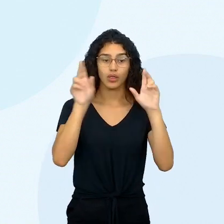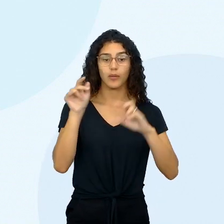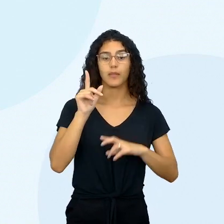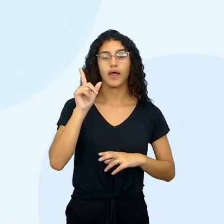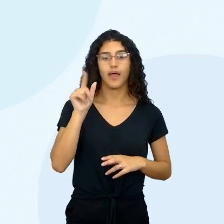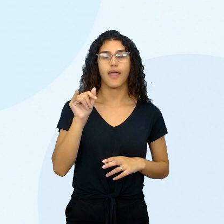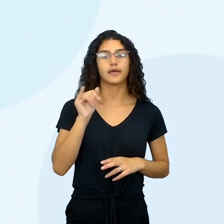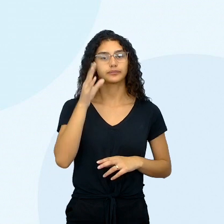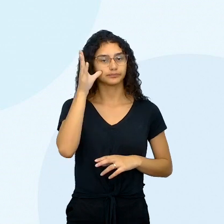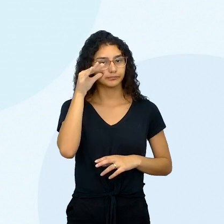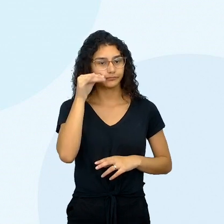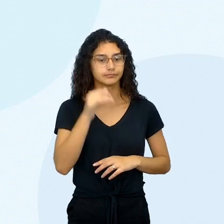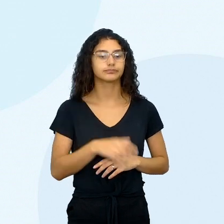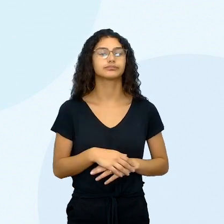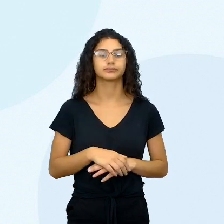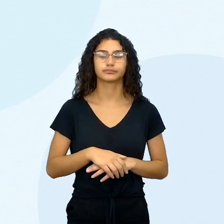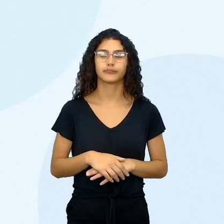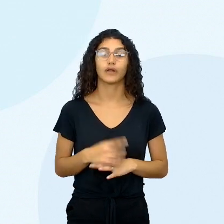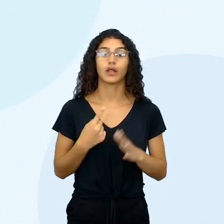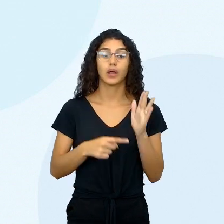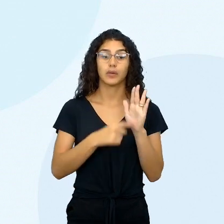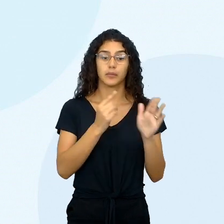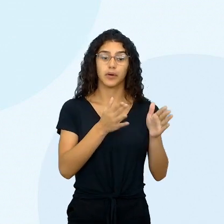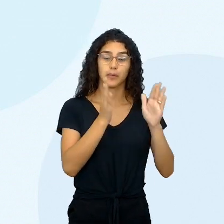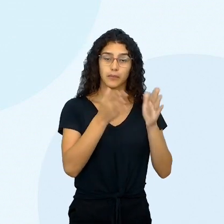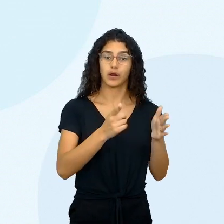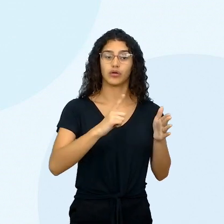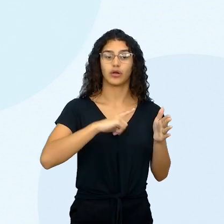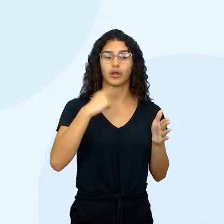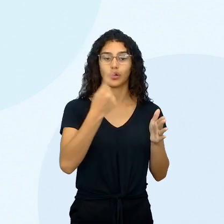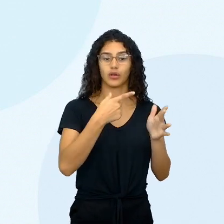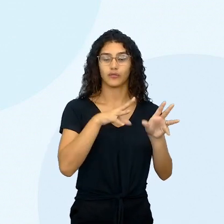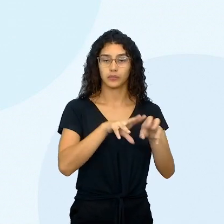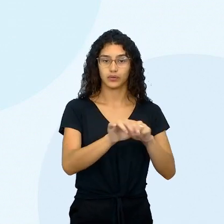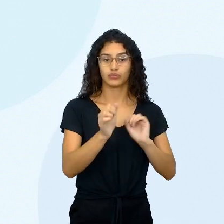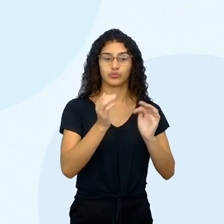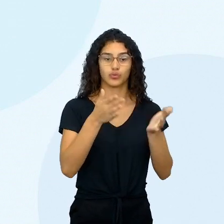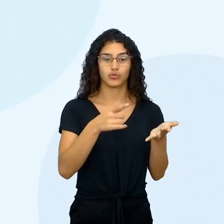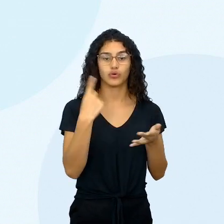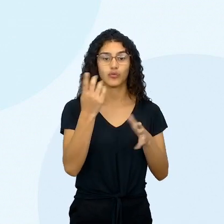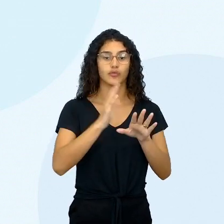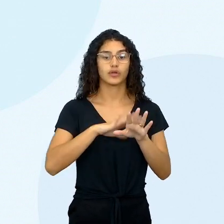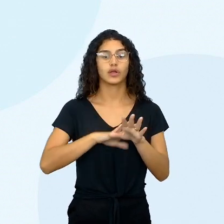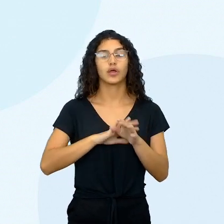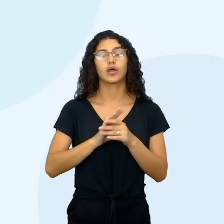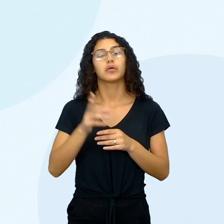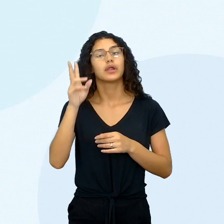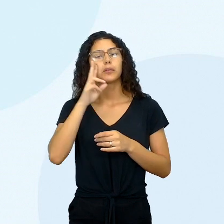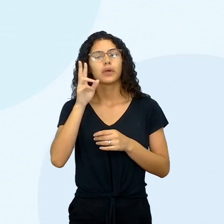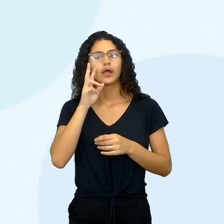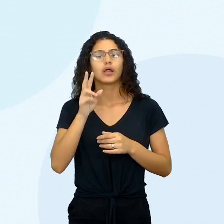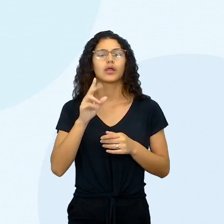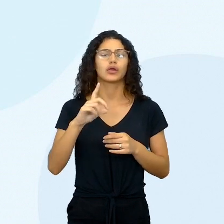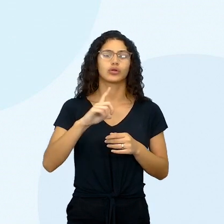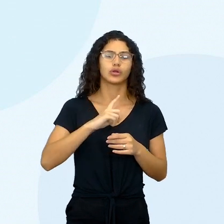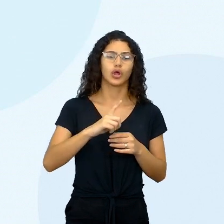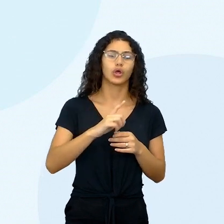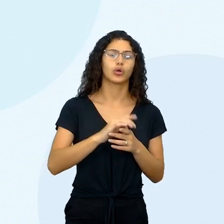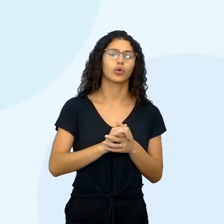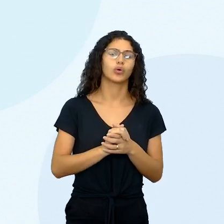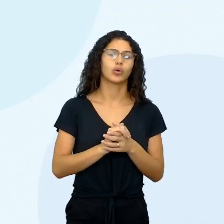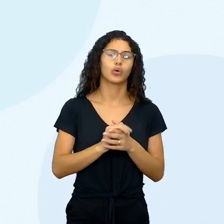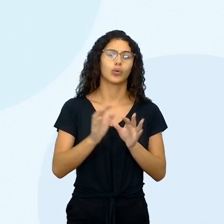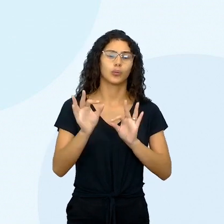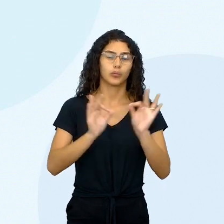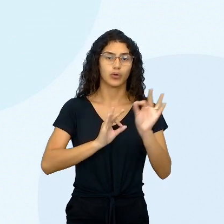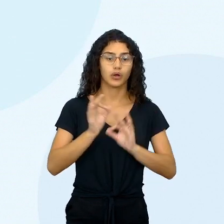é muito interessante. Então, na primeira parte aí da nossa formação de hoje, a gente vai fazer aí uma breve retomada, né, do histórico